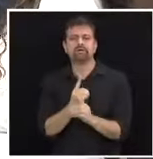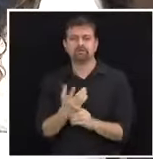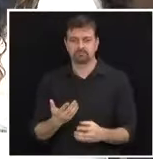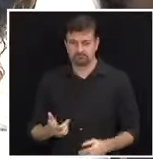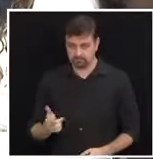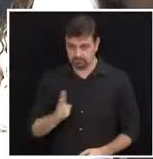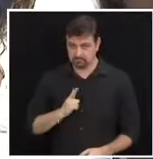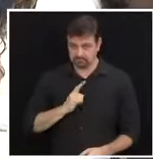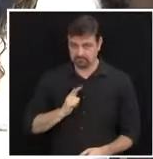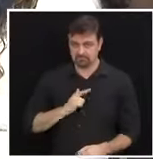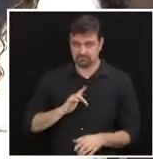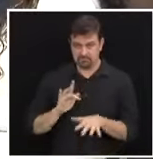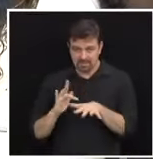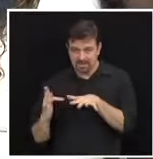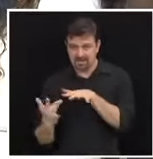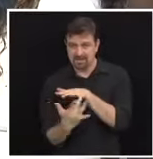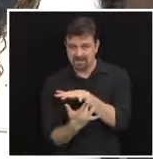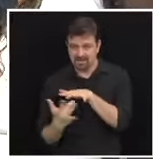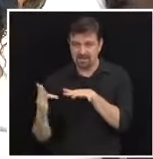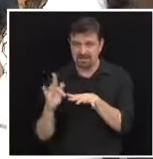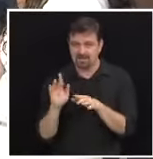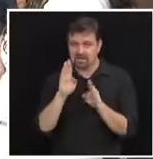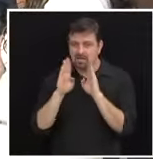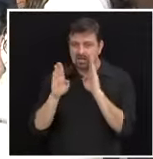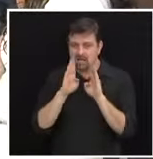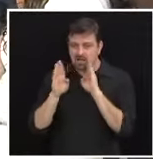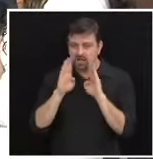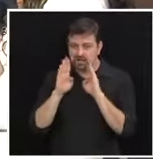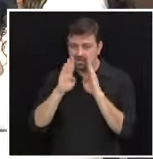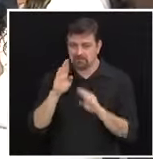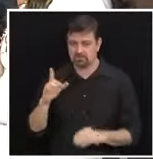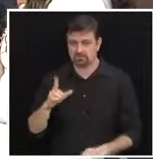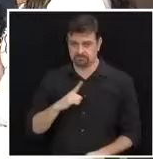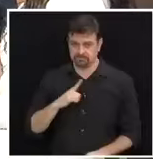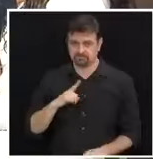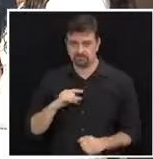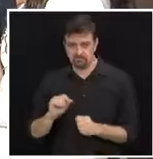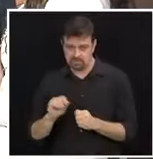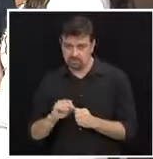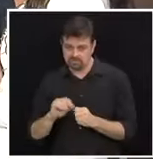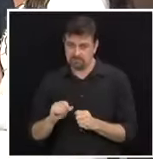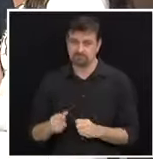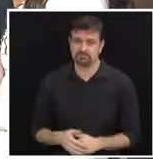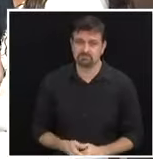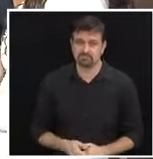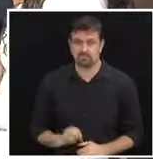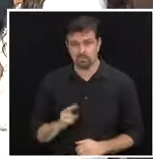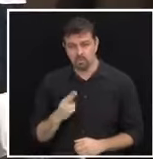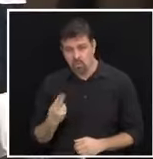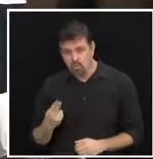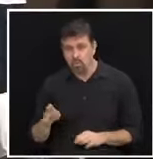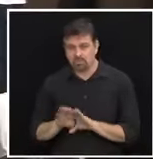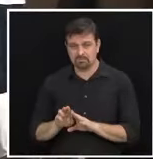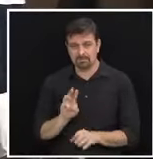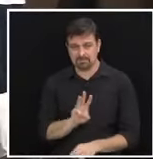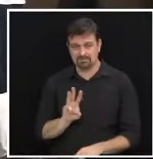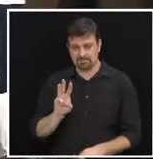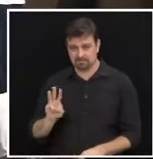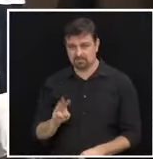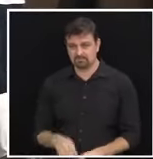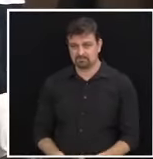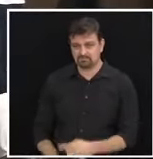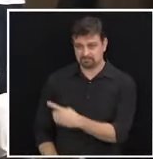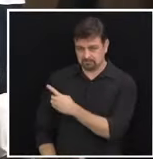gente tem as redes sociais no Facebook, né, o Viva Melhor Faça Teste de HIV/AIDS, ou pelo site também, né,